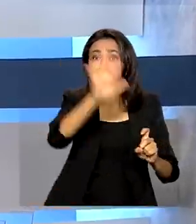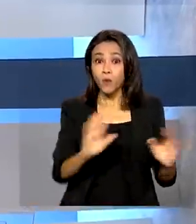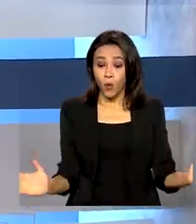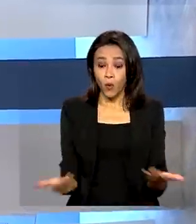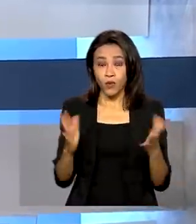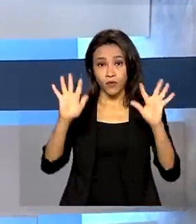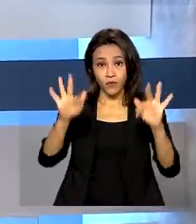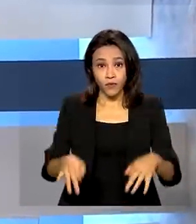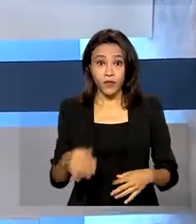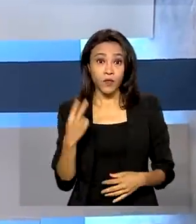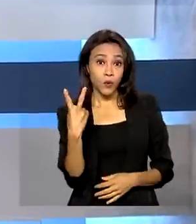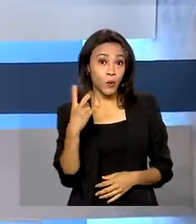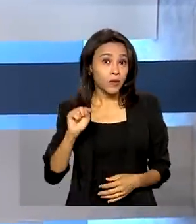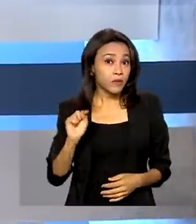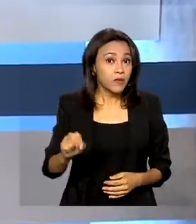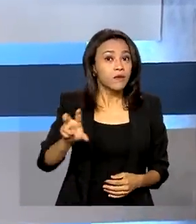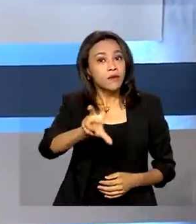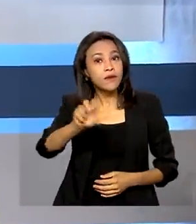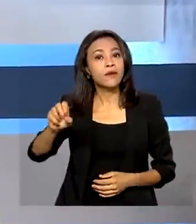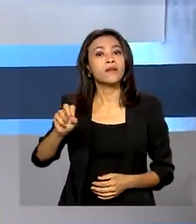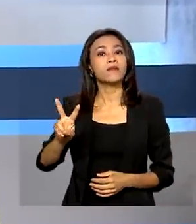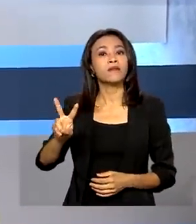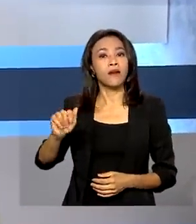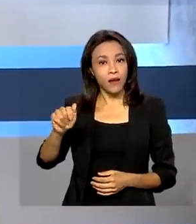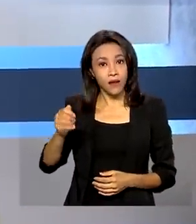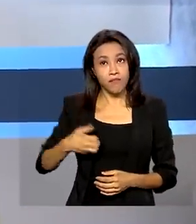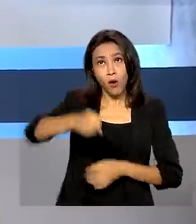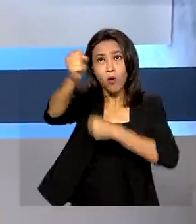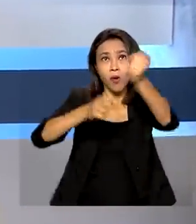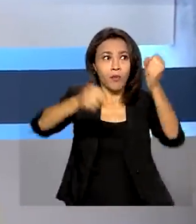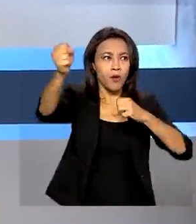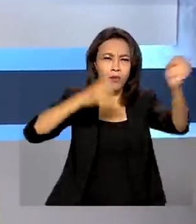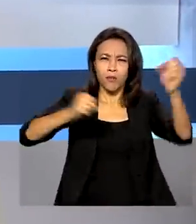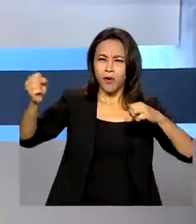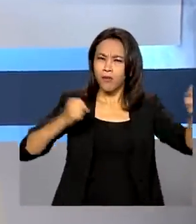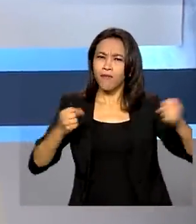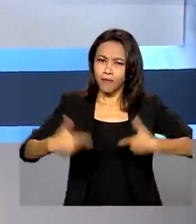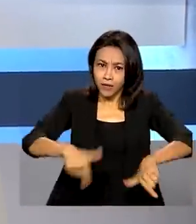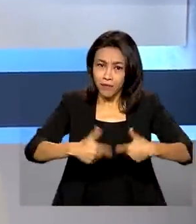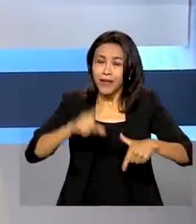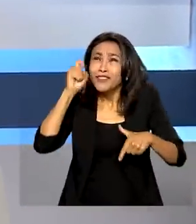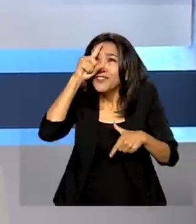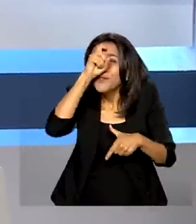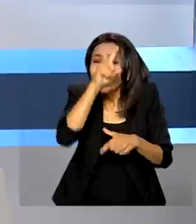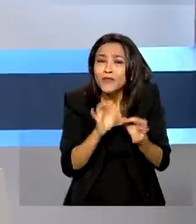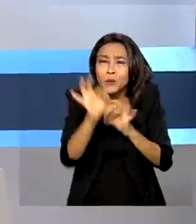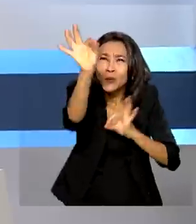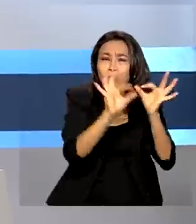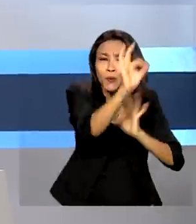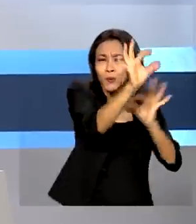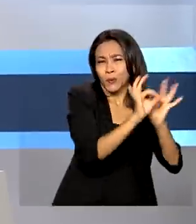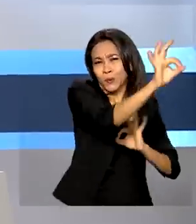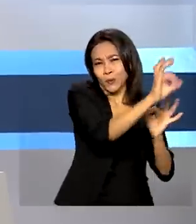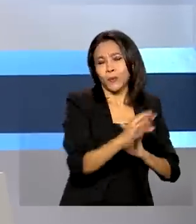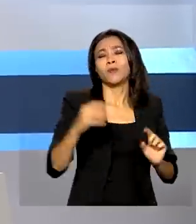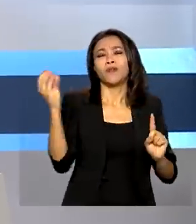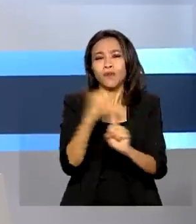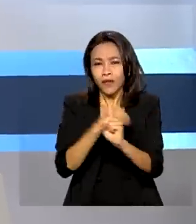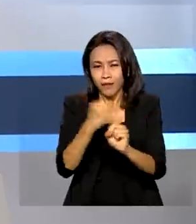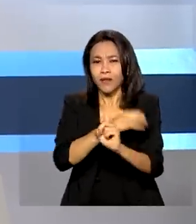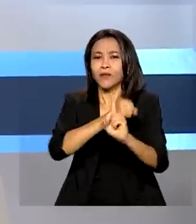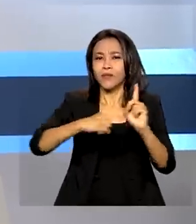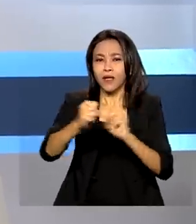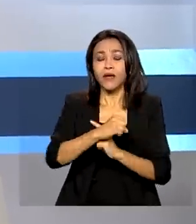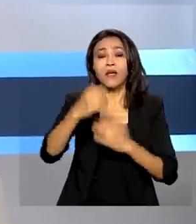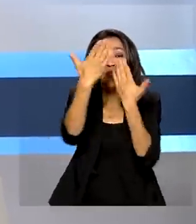2.500 vagas para profissionais que vão atuar em regiões de difícil acesso e alta vulnerabilidade as provas vão